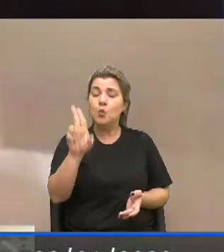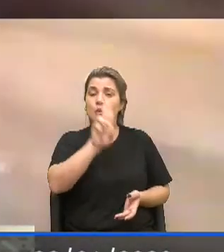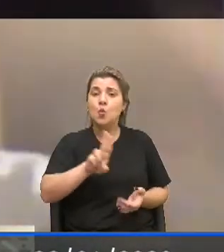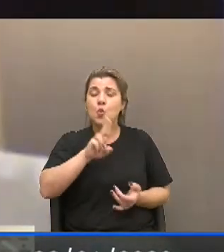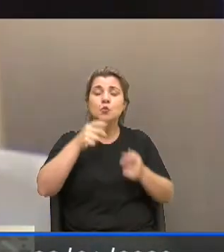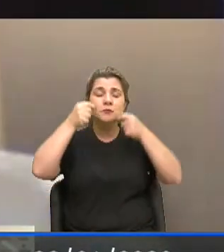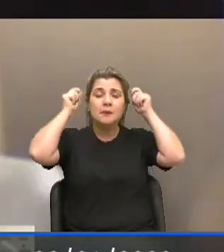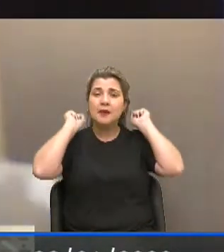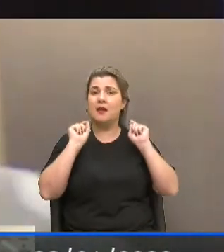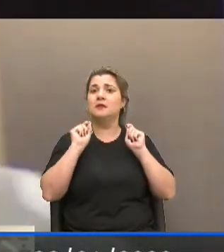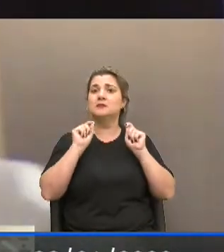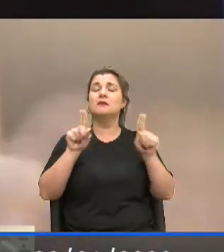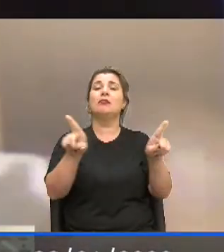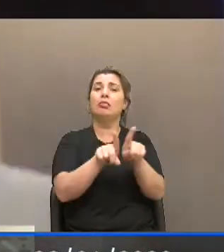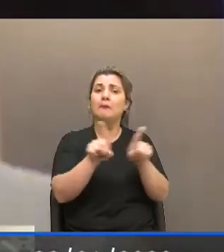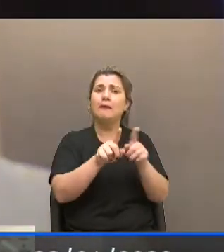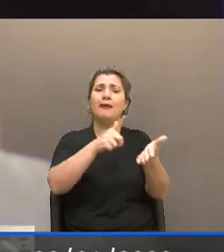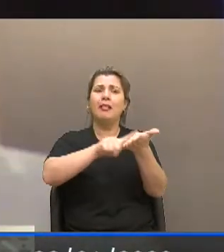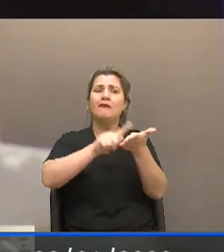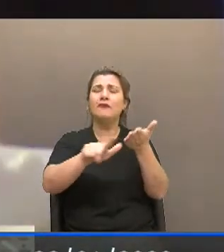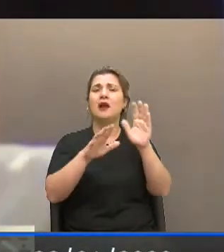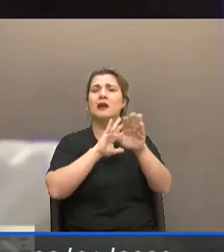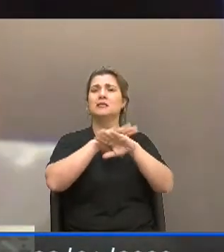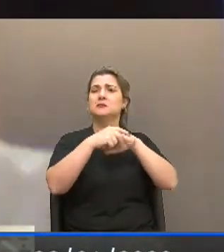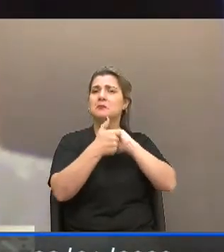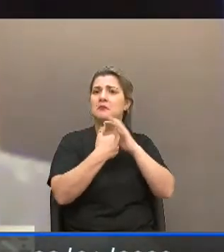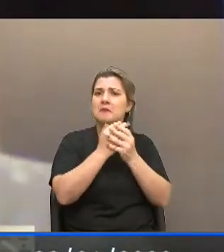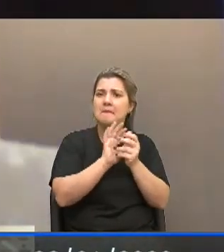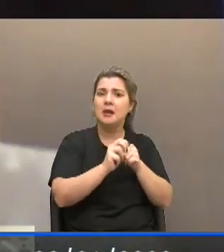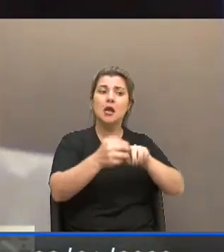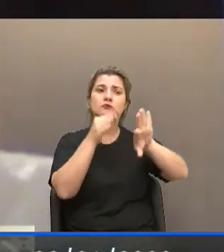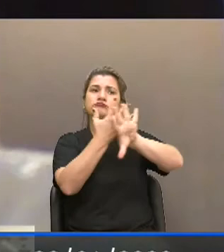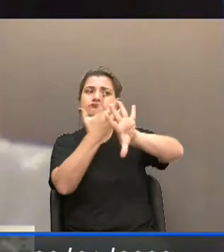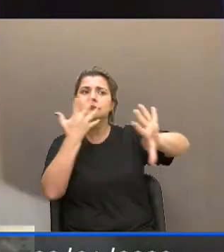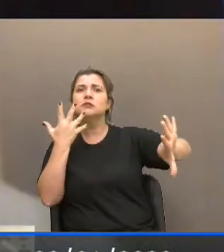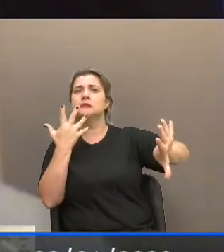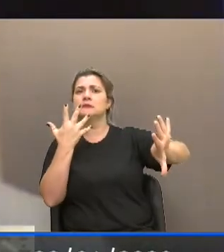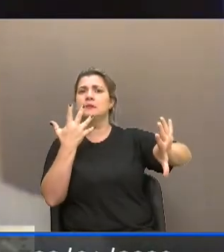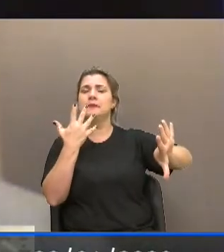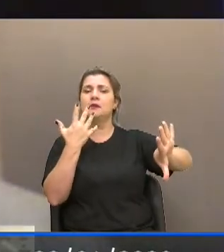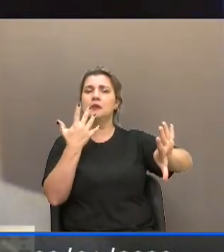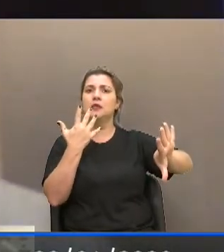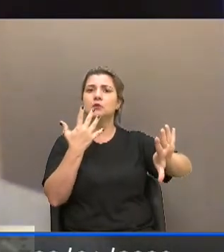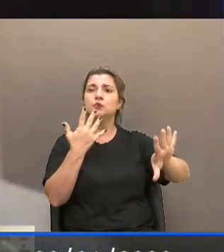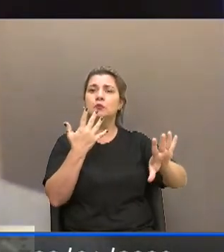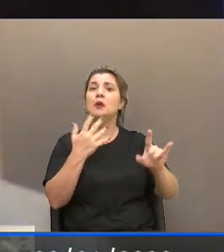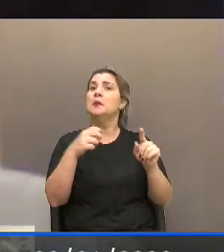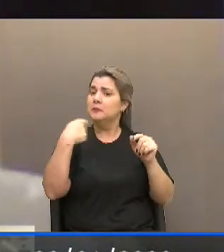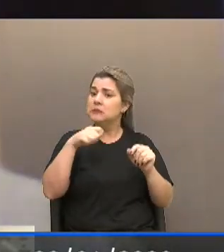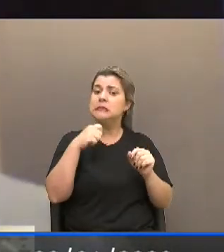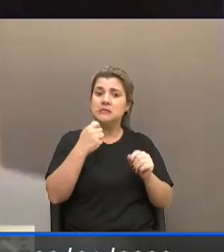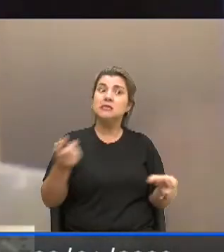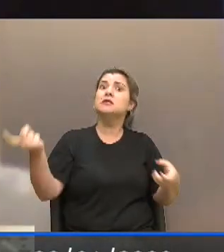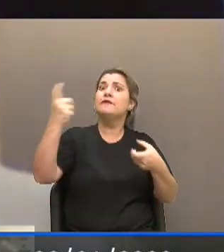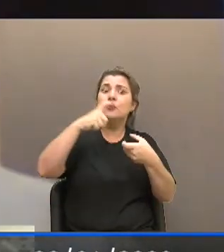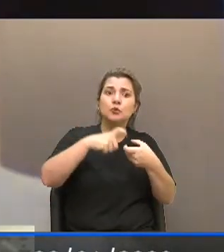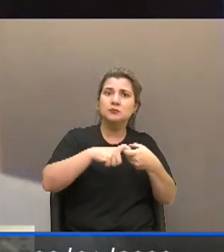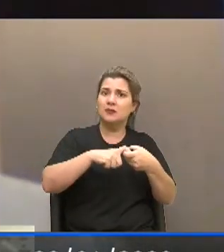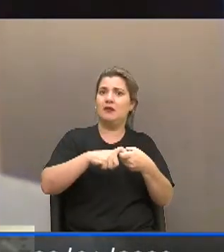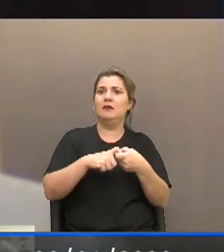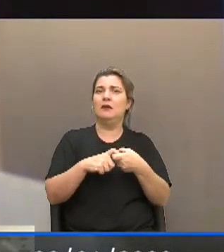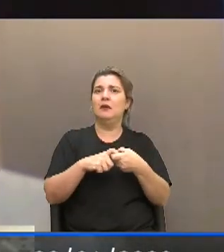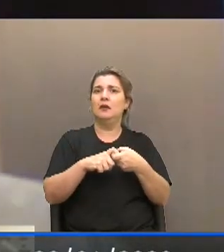lavar as mãos, a lei de distanciamento, é claro que tem que voltar a funcionar. O comércio está voltando, a